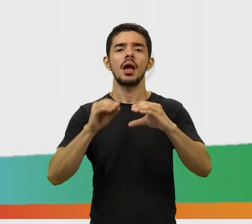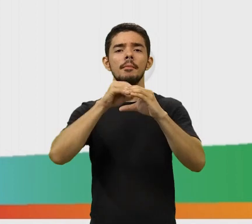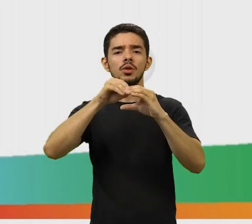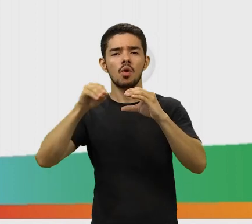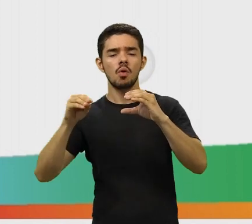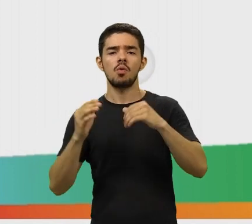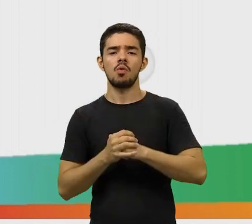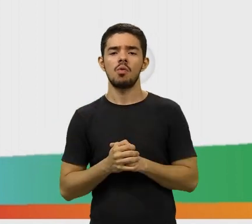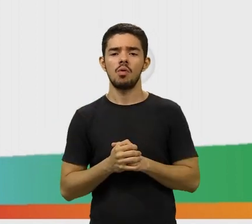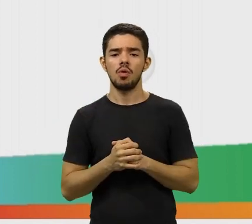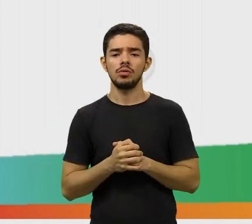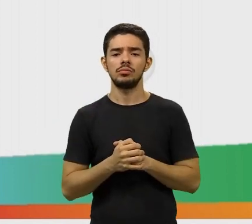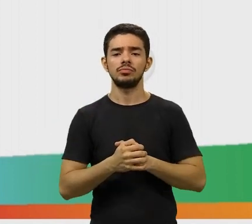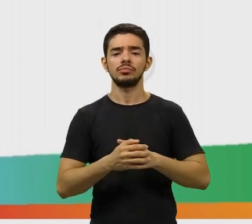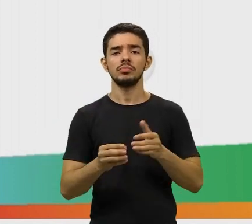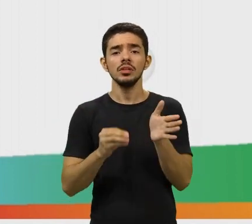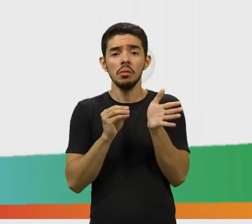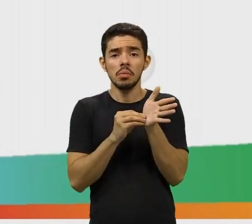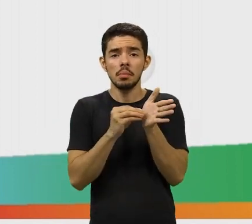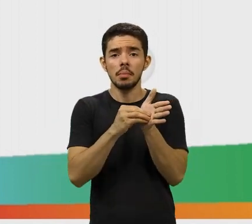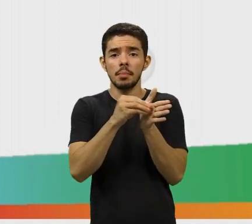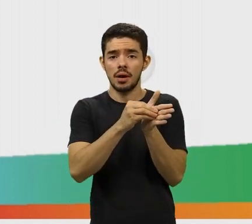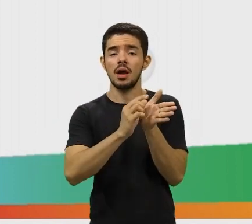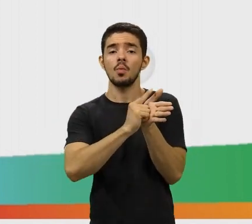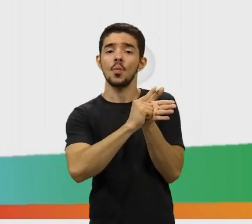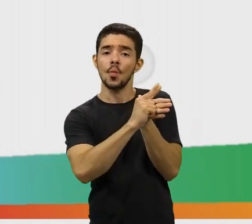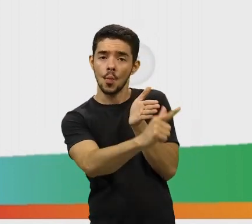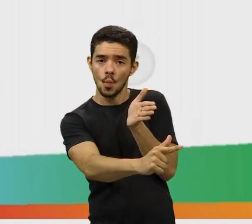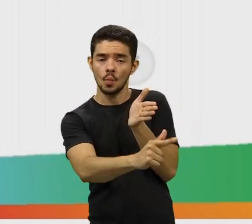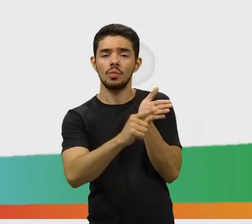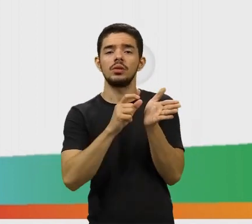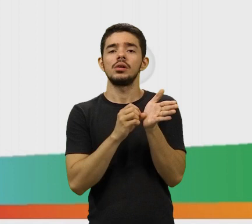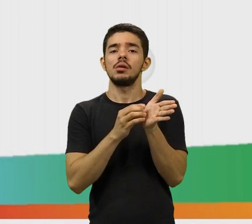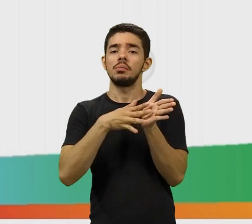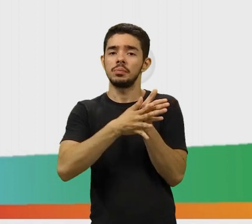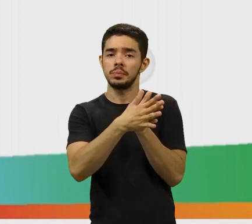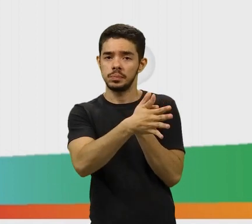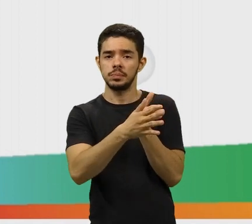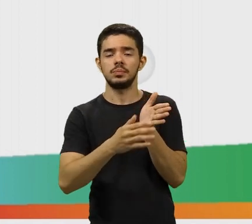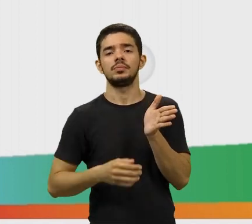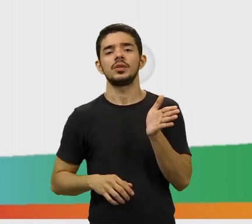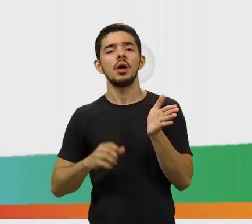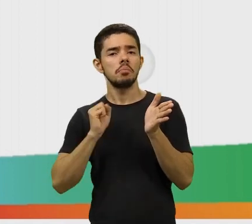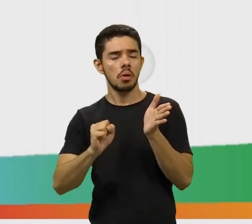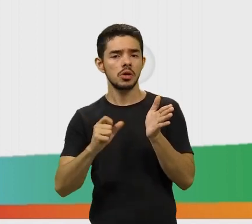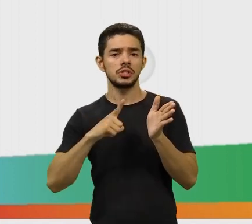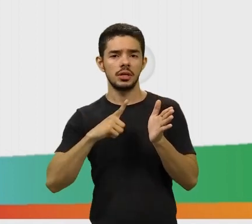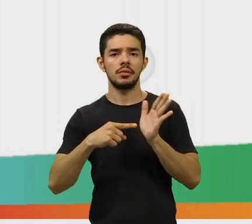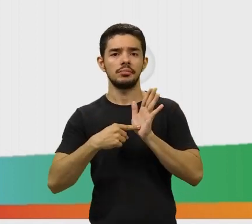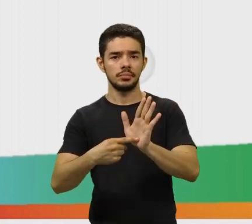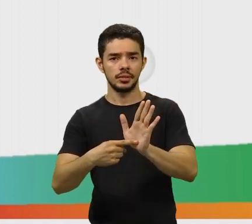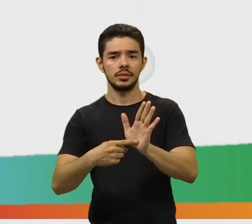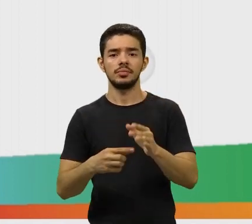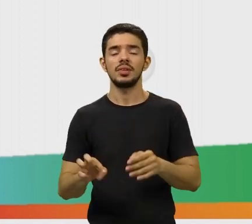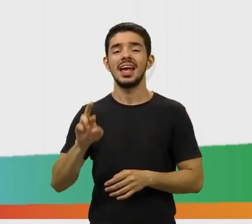mitocôndria, cloroplasto, retículo endoplasmático. Nós temos 2, o liso e o rugoso. Então, pode aparecer